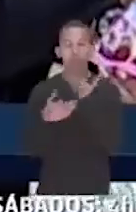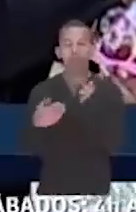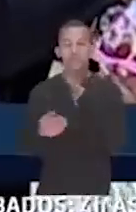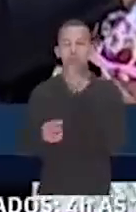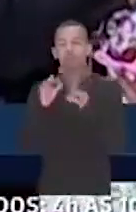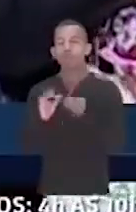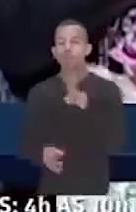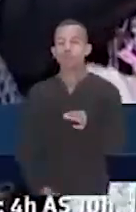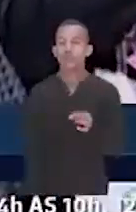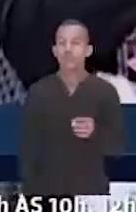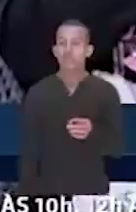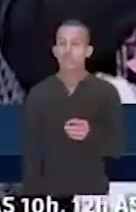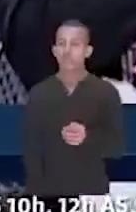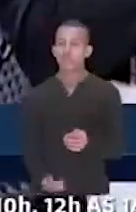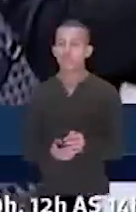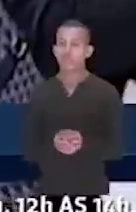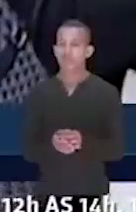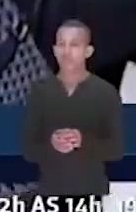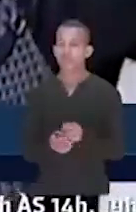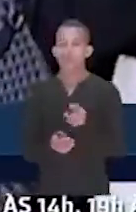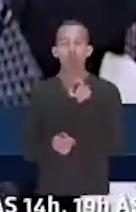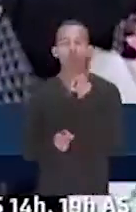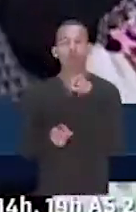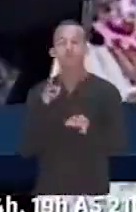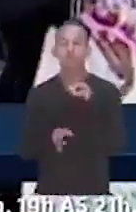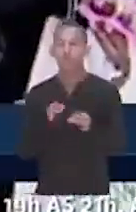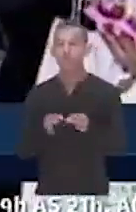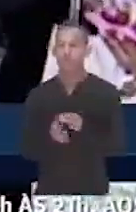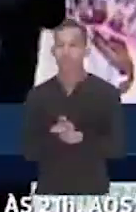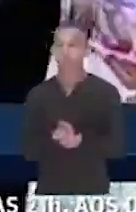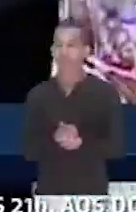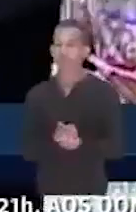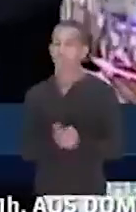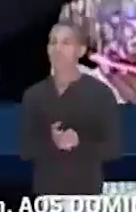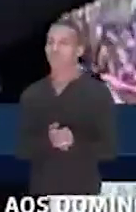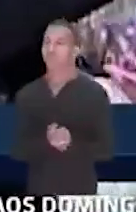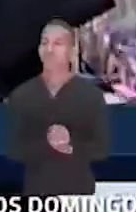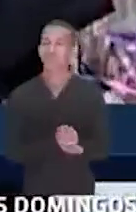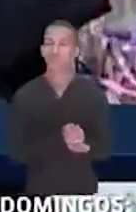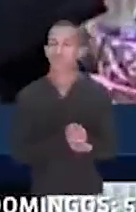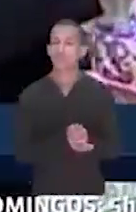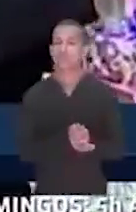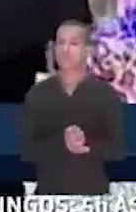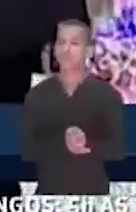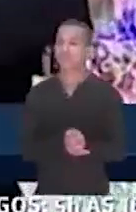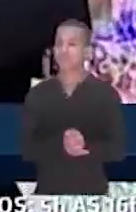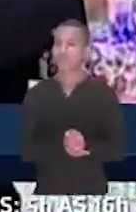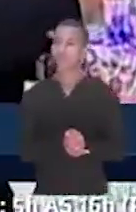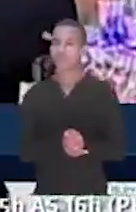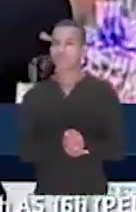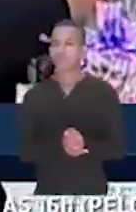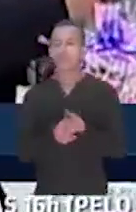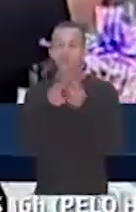há anos. Causa milionária. O que é justo? E eu tenho vontade. Já é seu. Nós temos vontade presta atenção, de ser comunas. O que é justo?